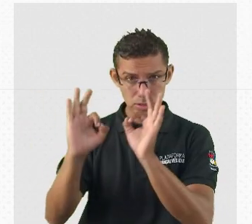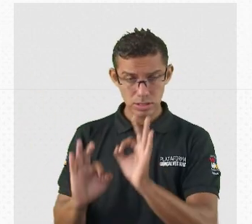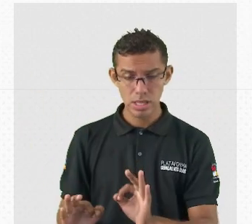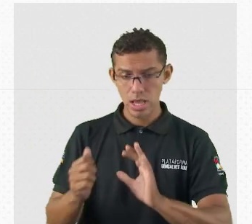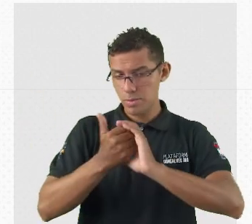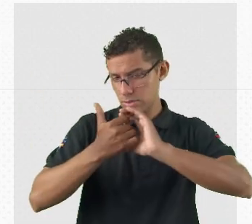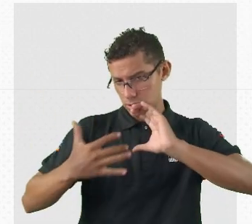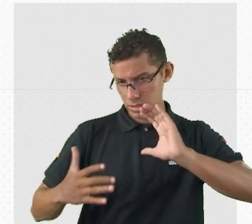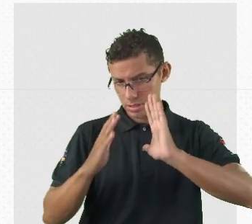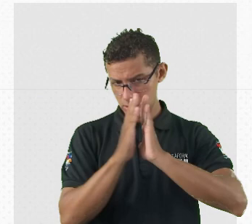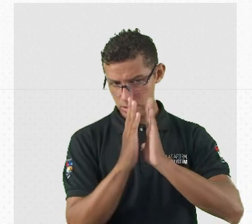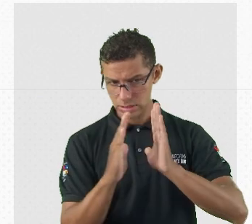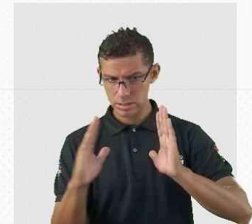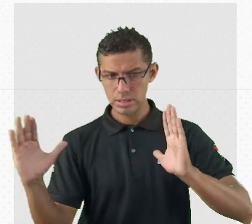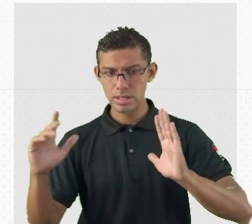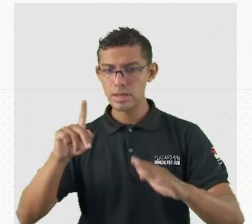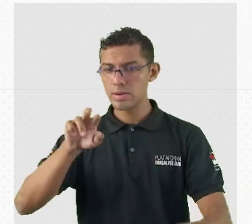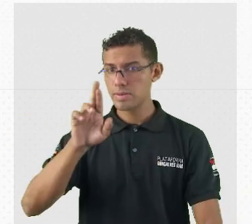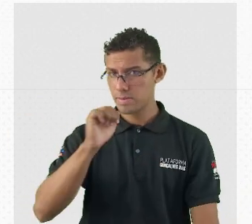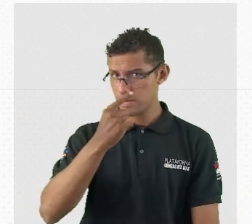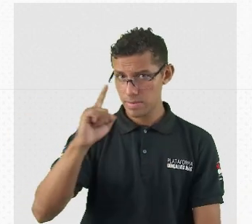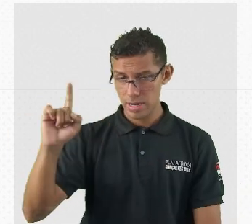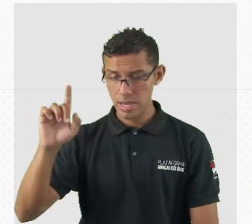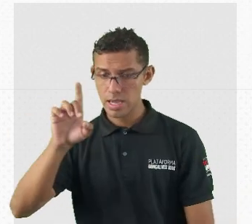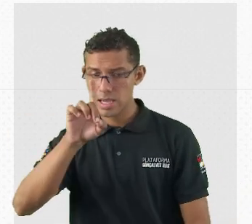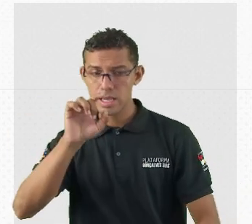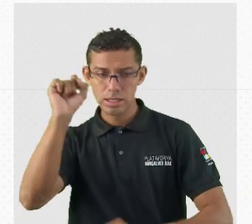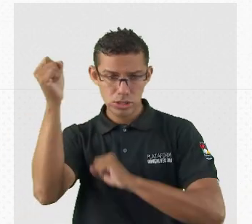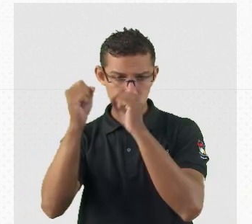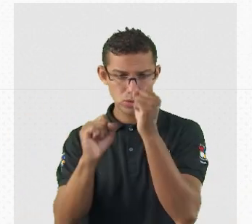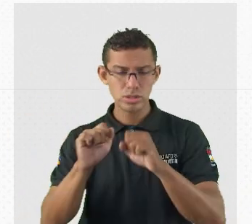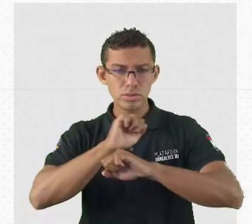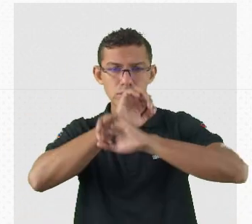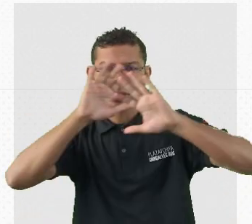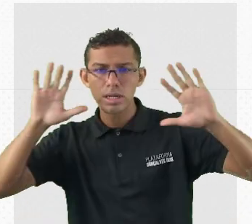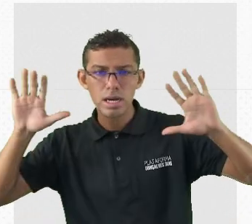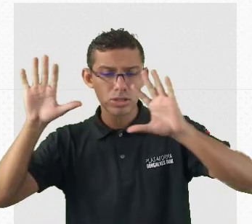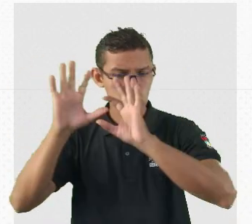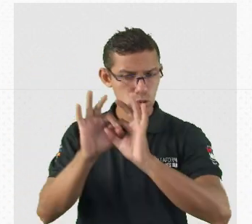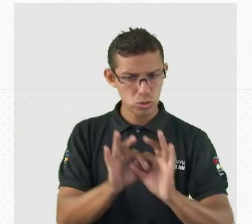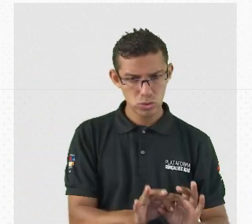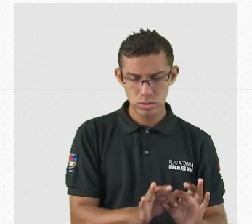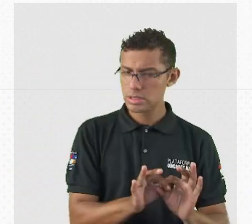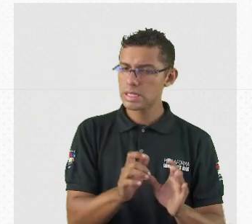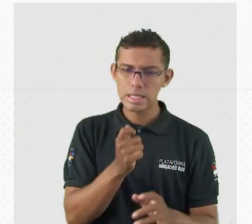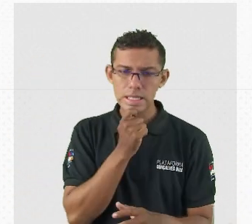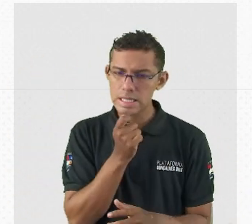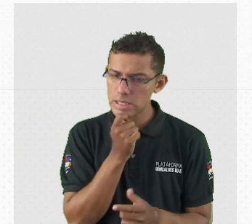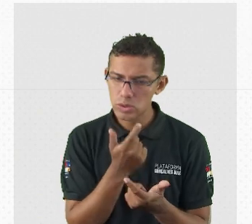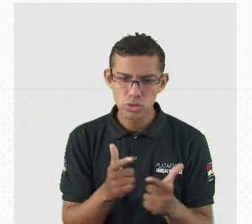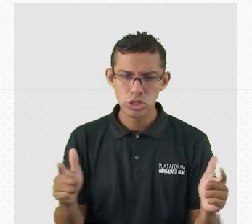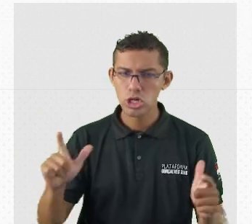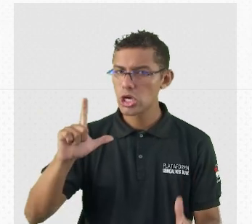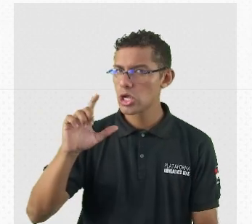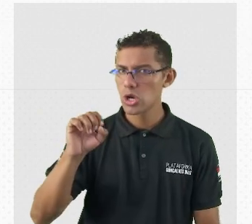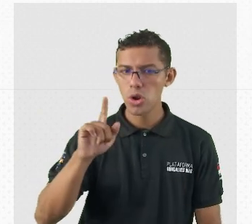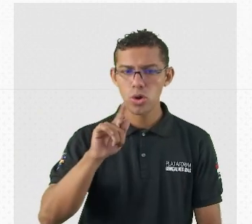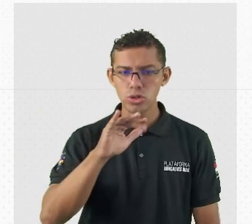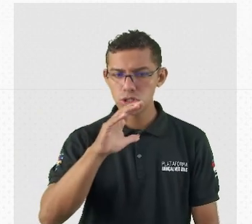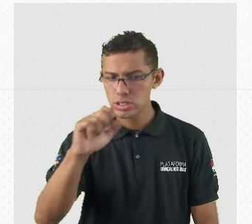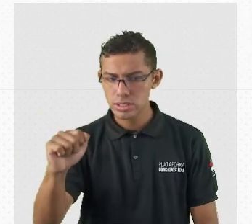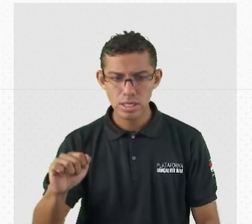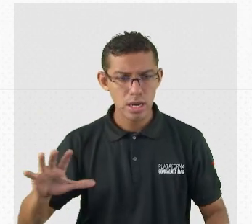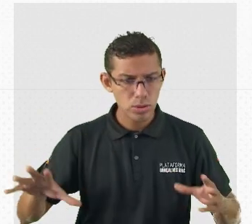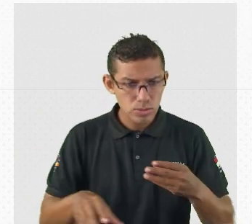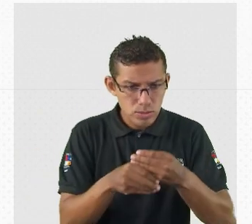característica do processo pré-industrialização. Fica muito claro que nesse contexto a gente ainda não tinha lógica, né, do